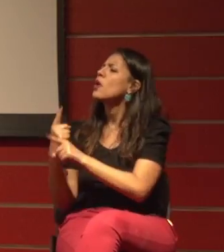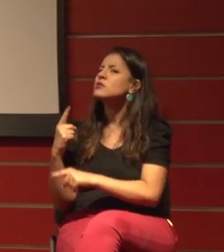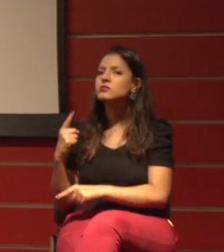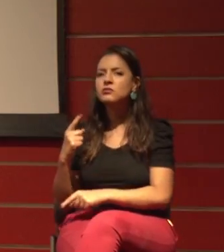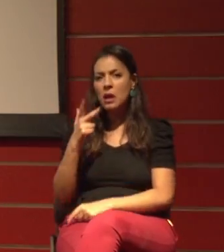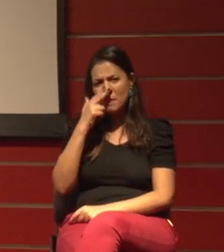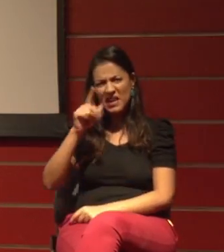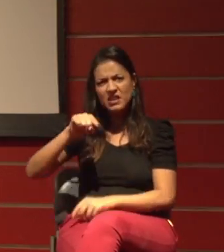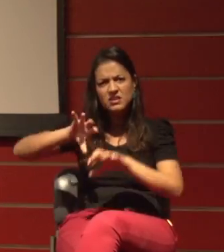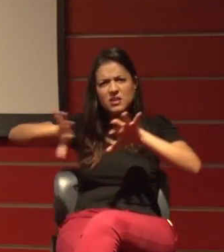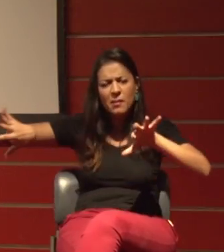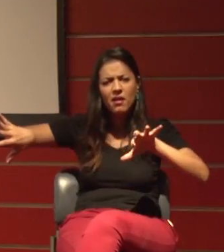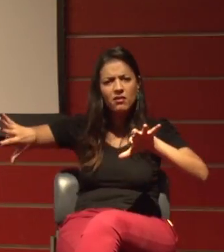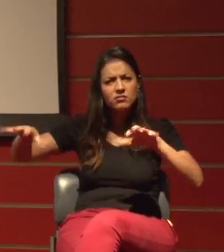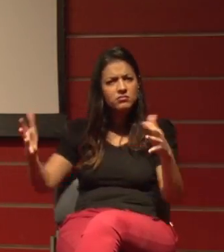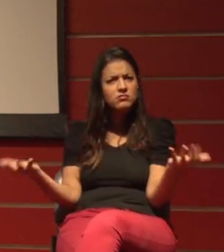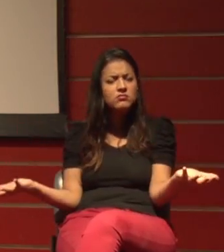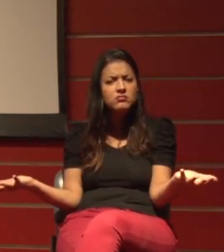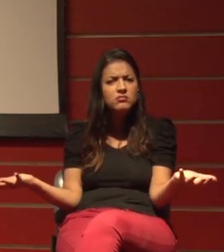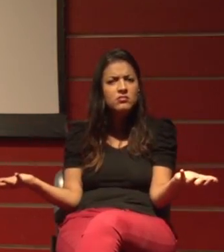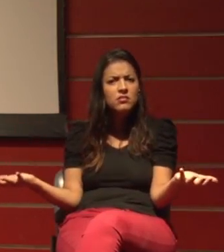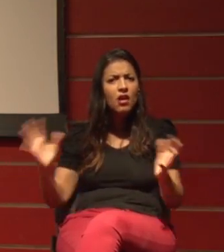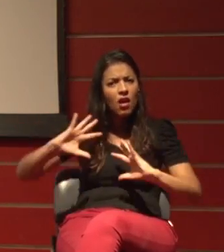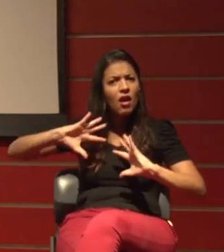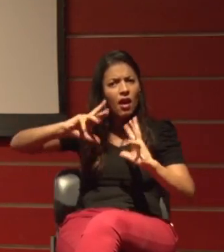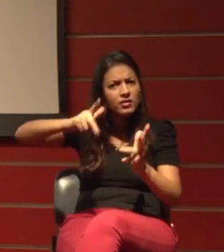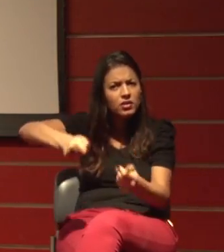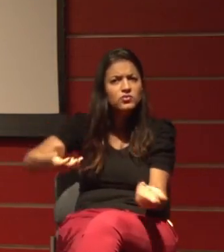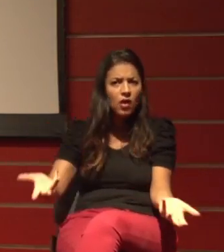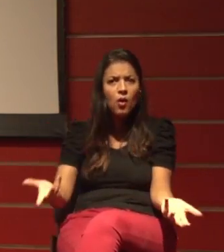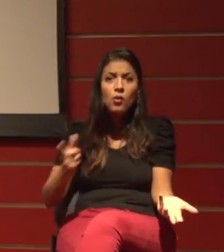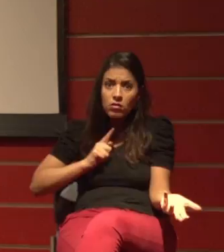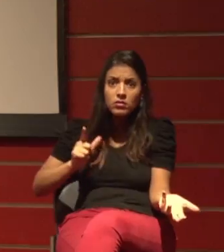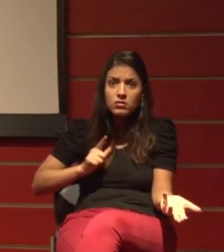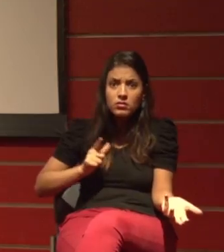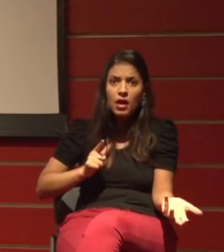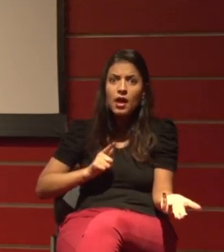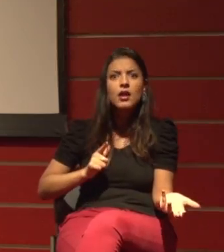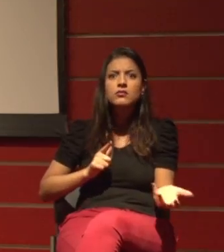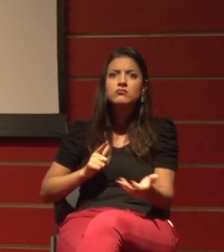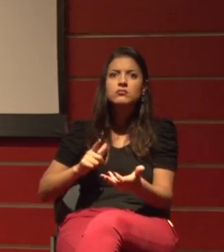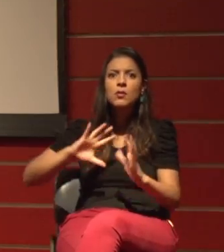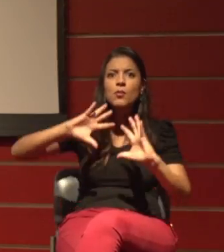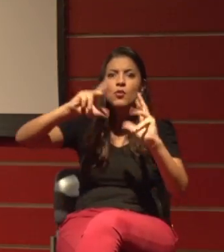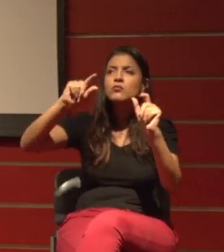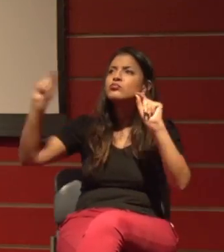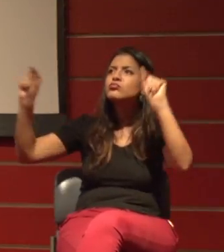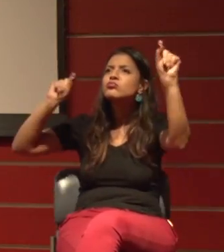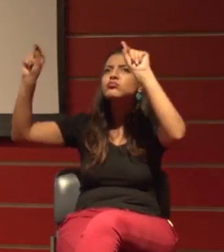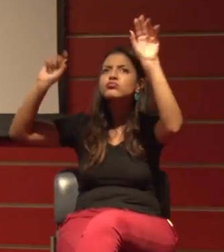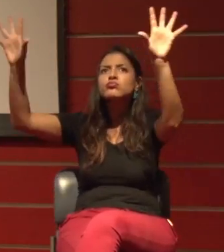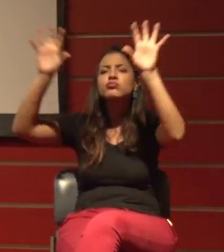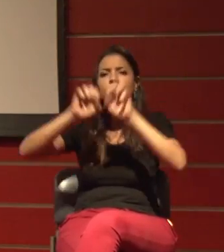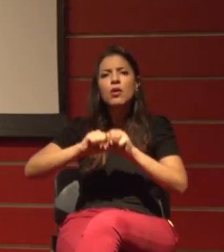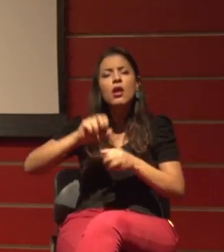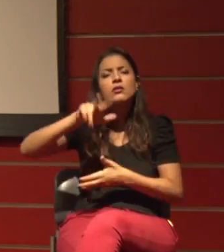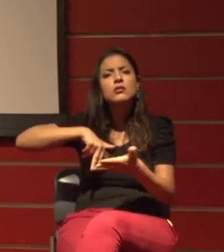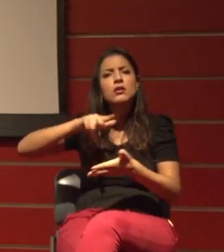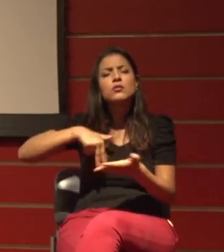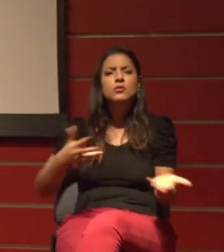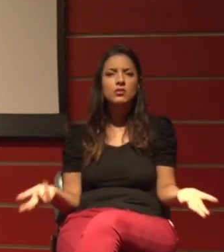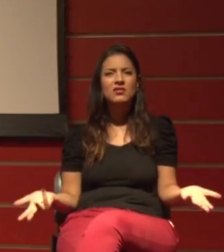parado se é uma feira internacional a gente tá falando de uma literatura internacional de uma literatura âmbito Mundial né E esse de